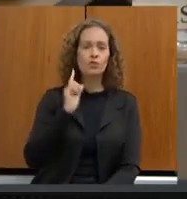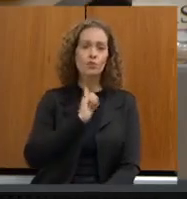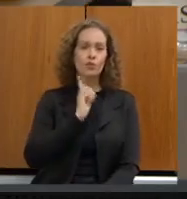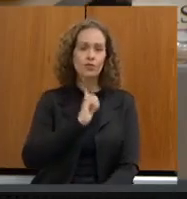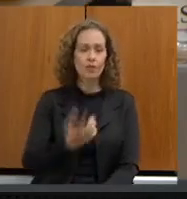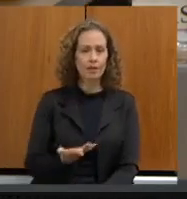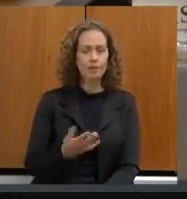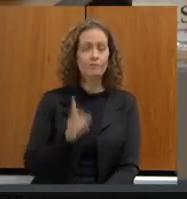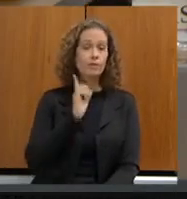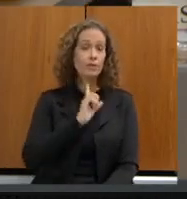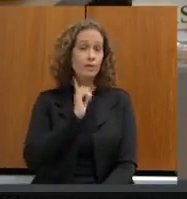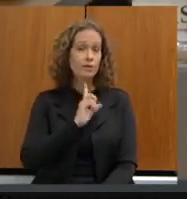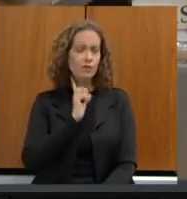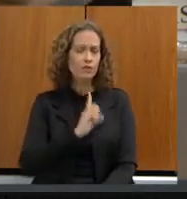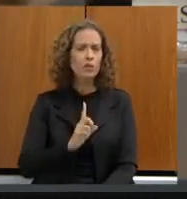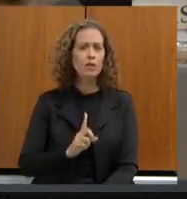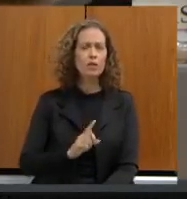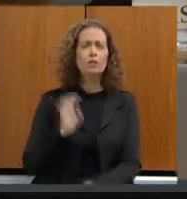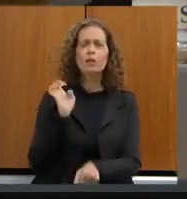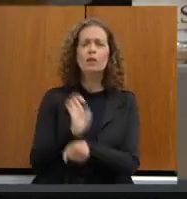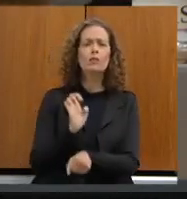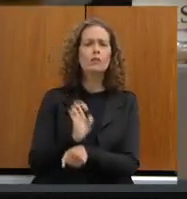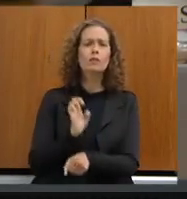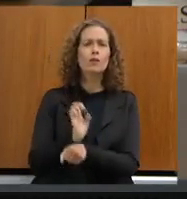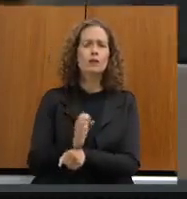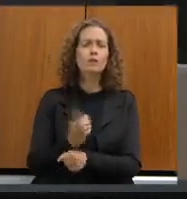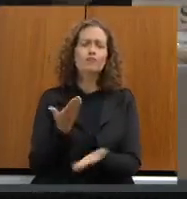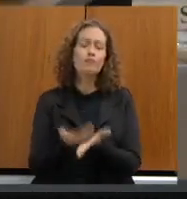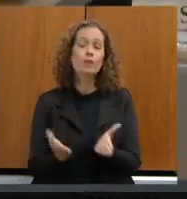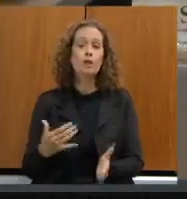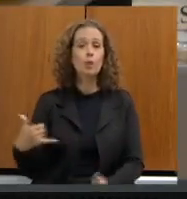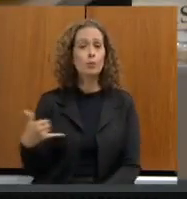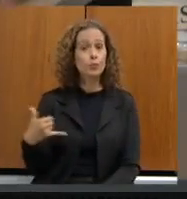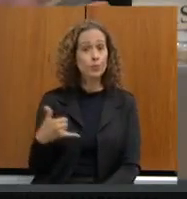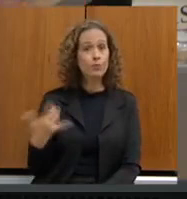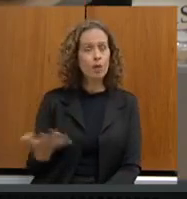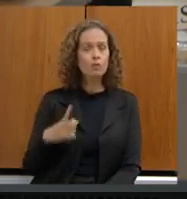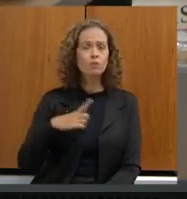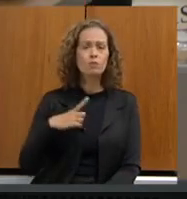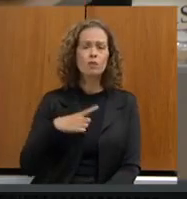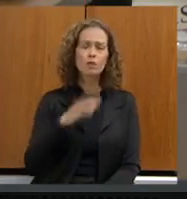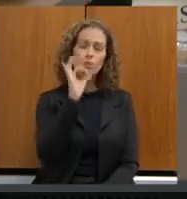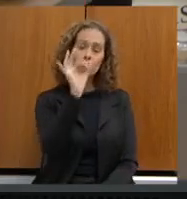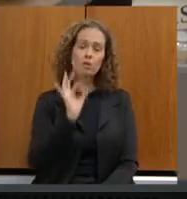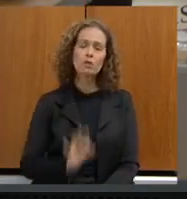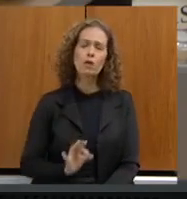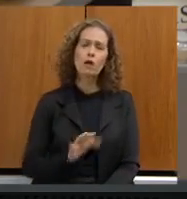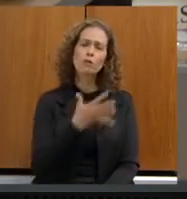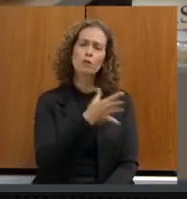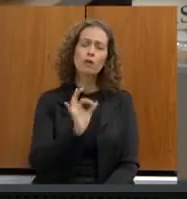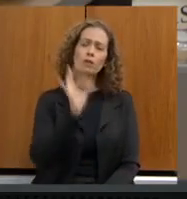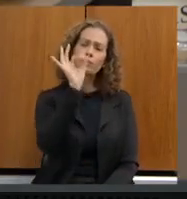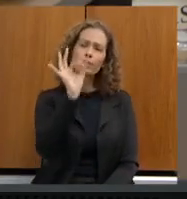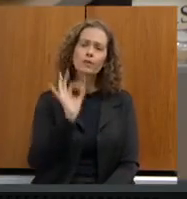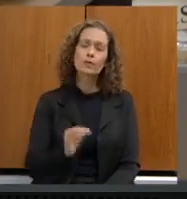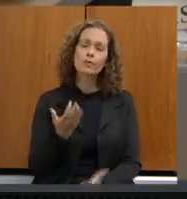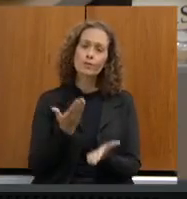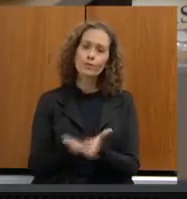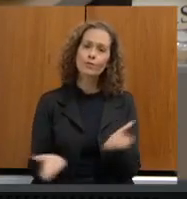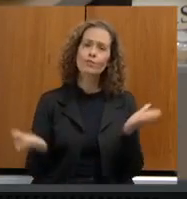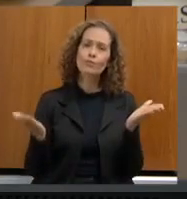o estado que menos perdeu ele tem o ministério não tem um percentual de 10 porcento de Pedro de